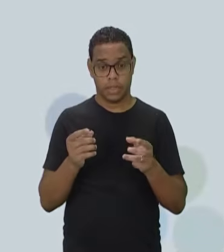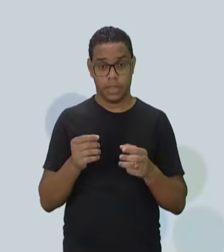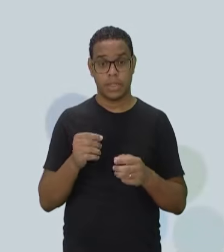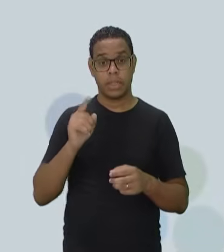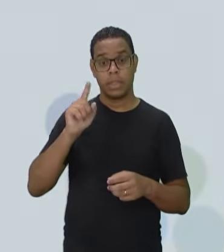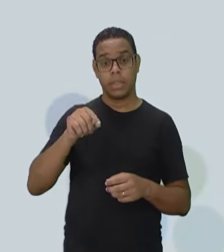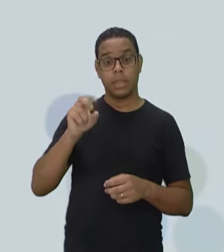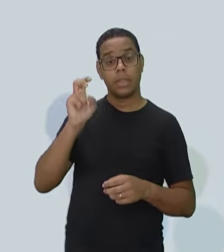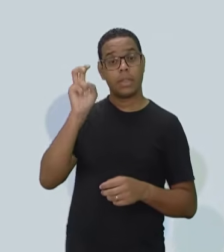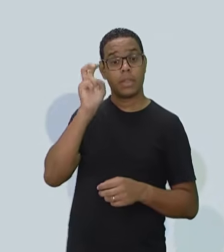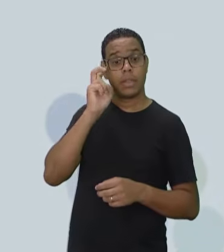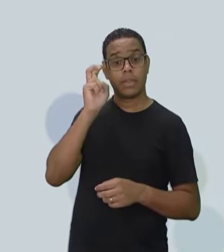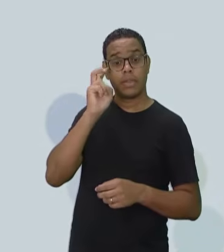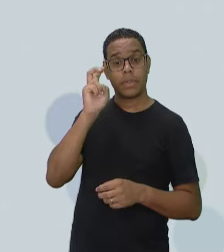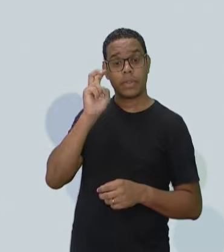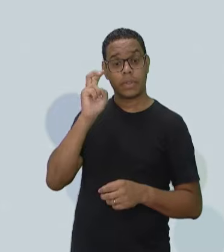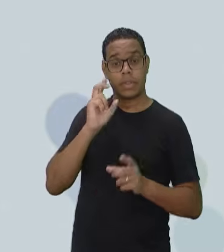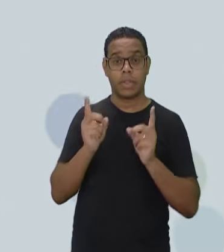vendidos na